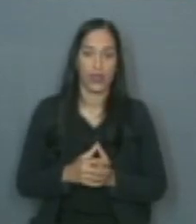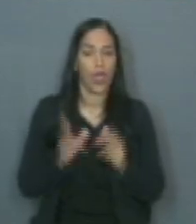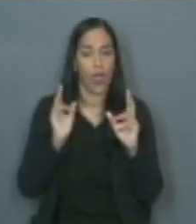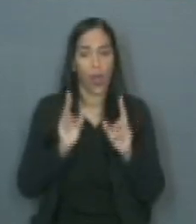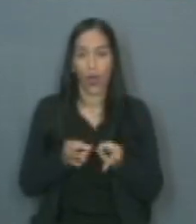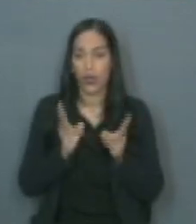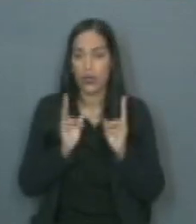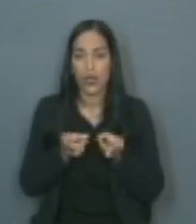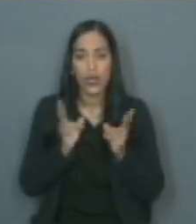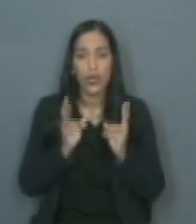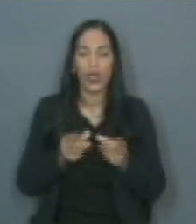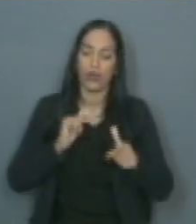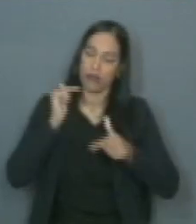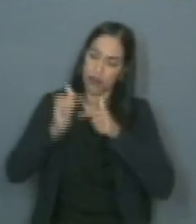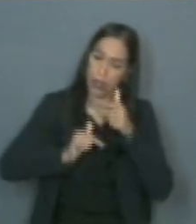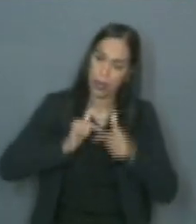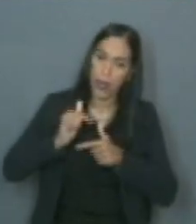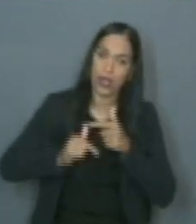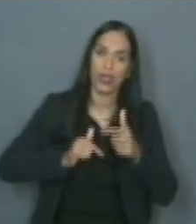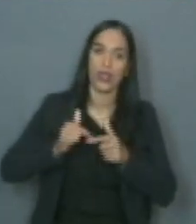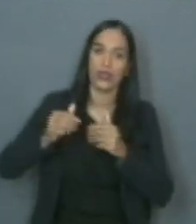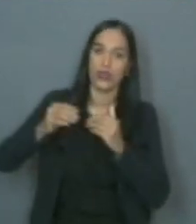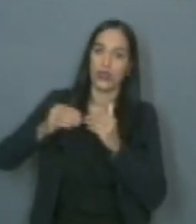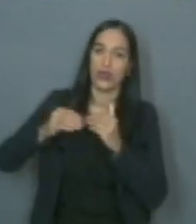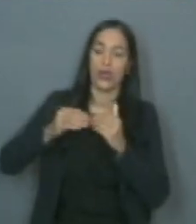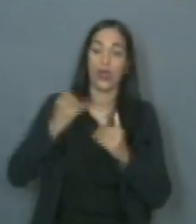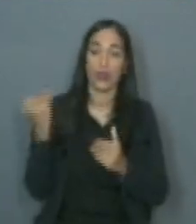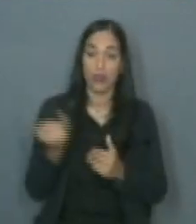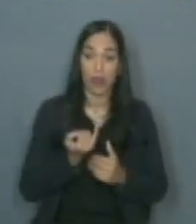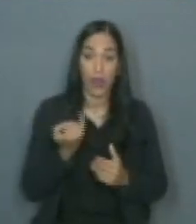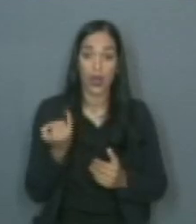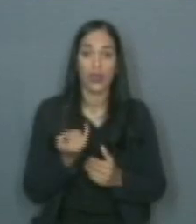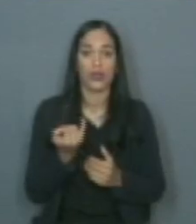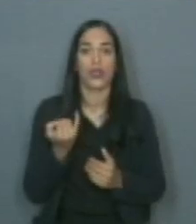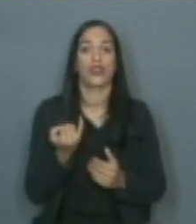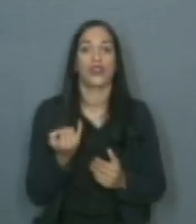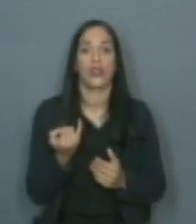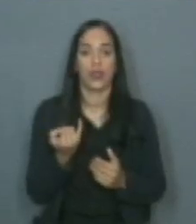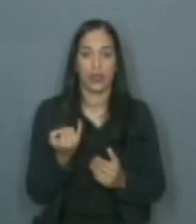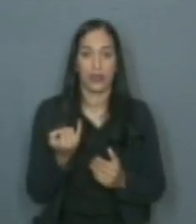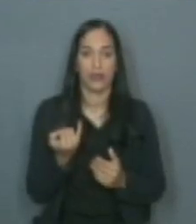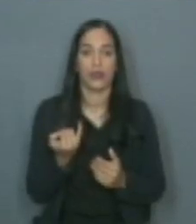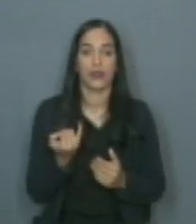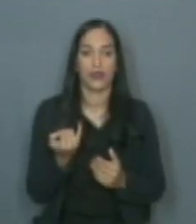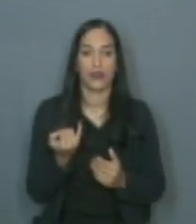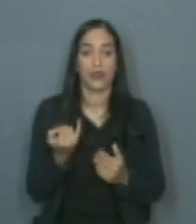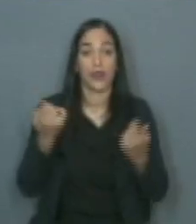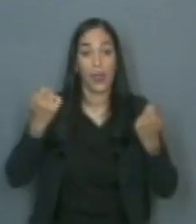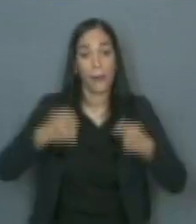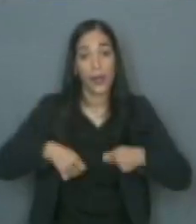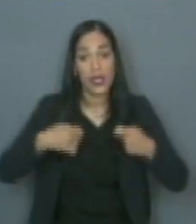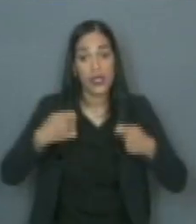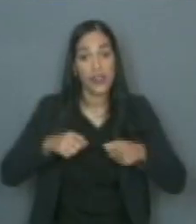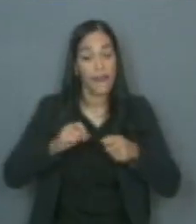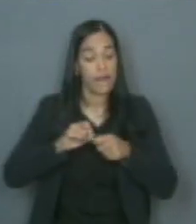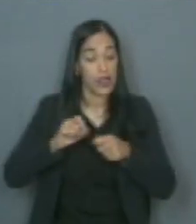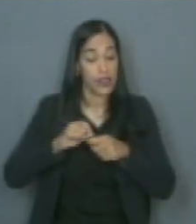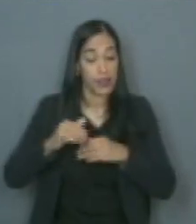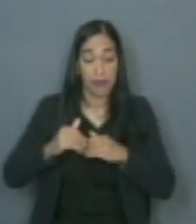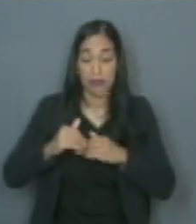fazendo, continua trabalhando. É importante que se diga, e é essencial que se diga, que Recife precisa de fazer muito